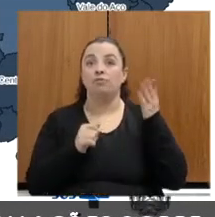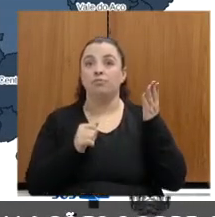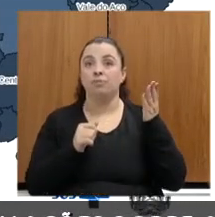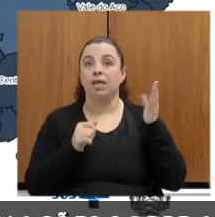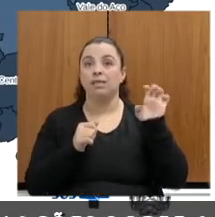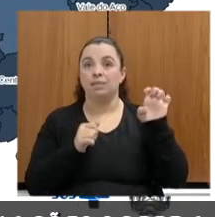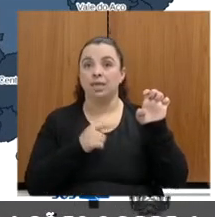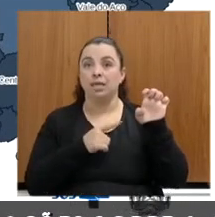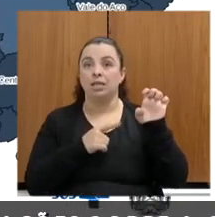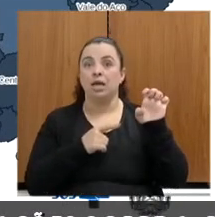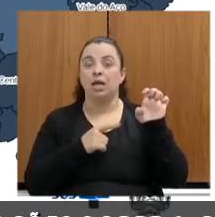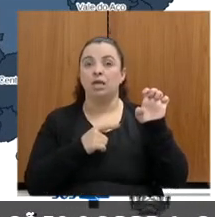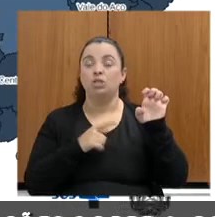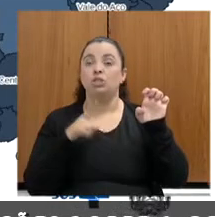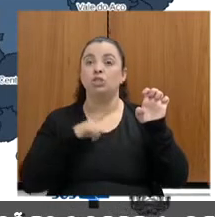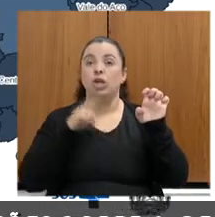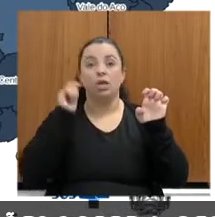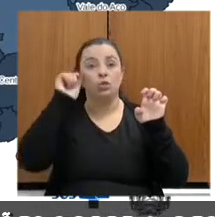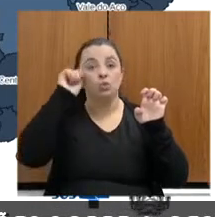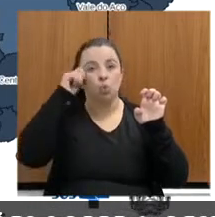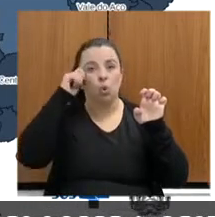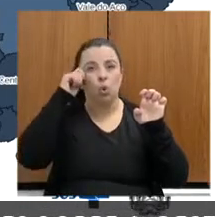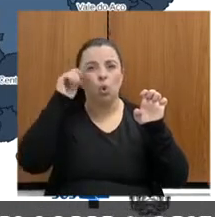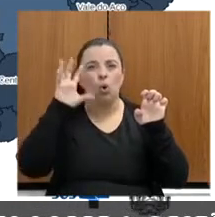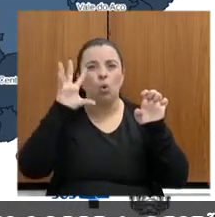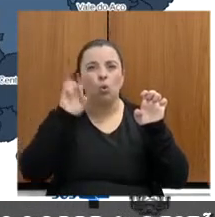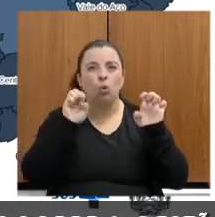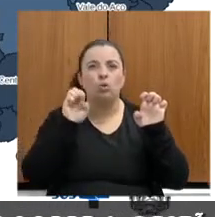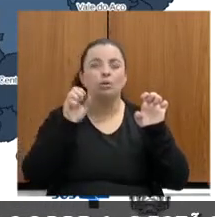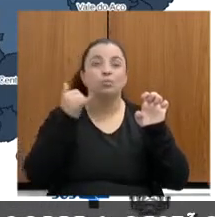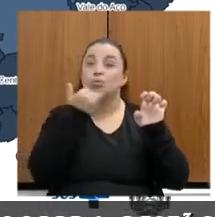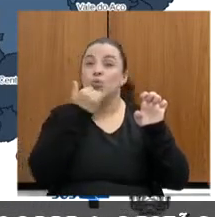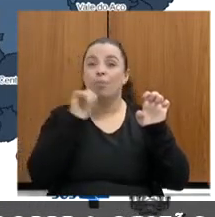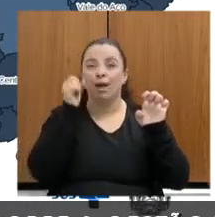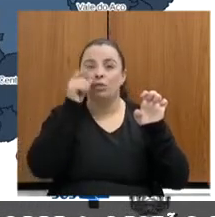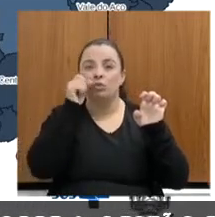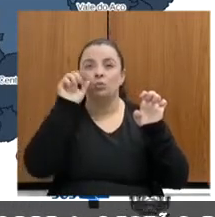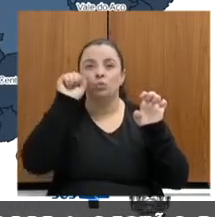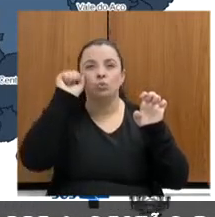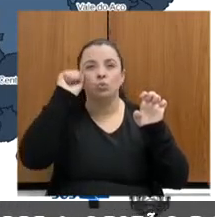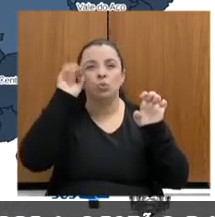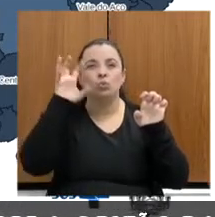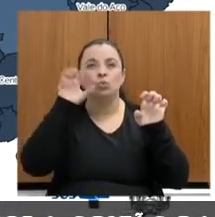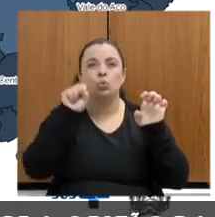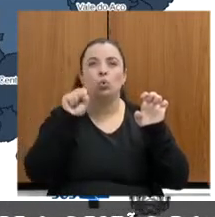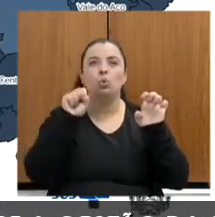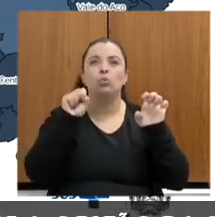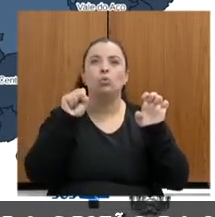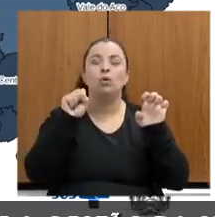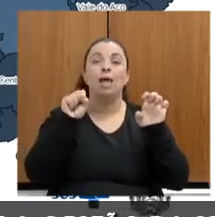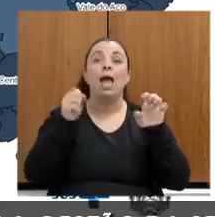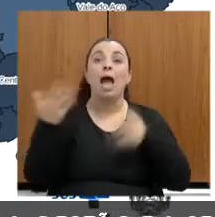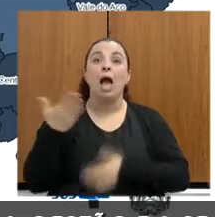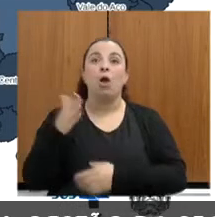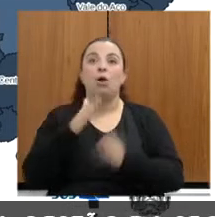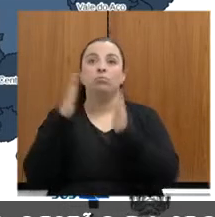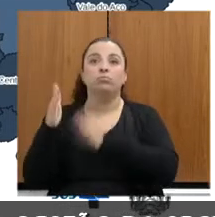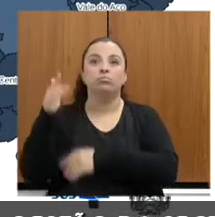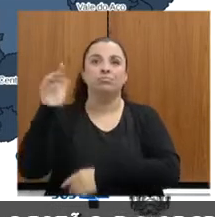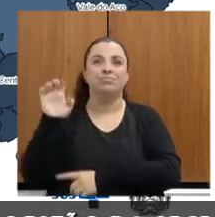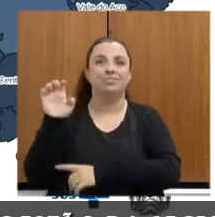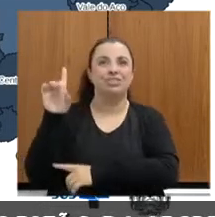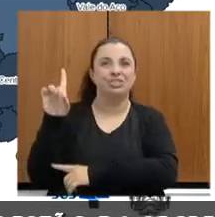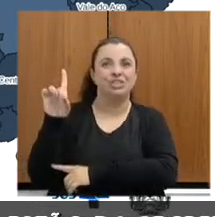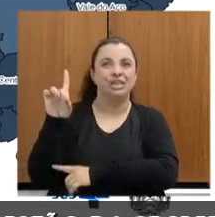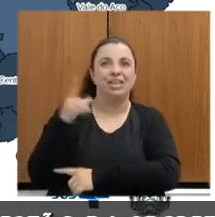em escuro e agora em 2022 estivemos ali no Vale do Aço Leste né Deputado